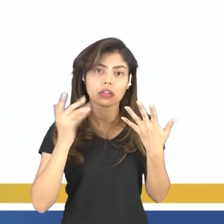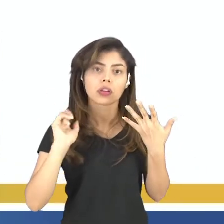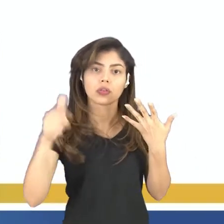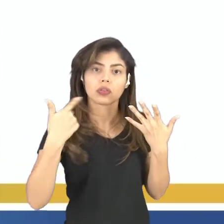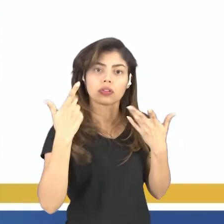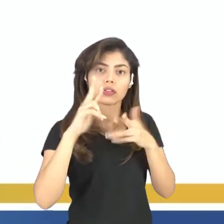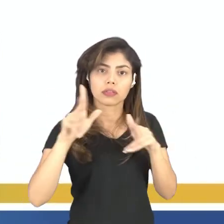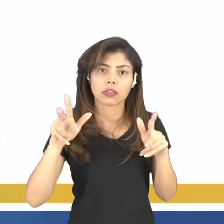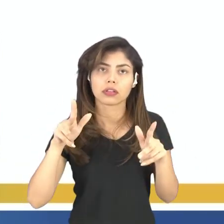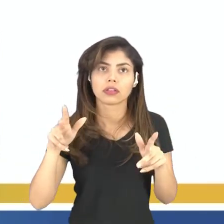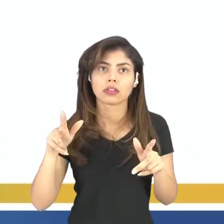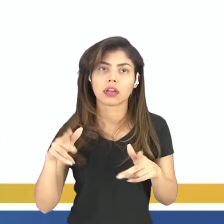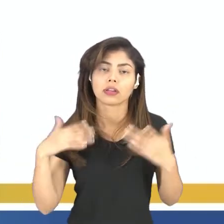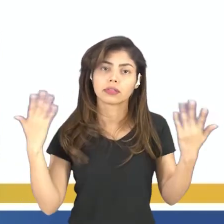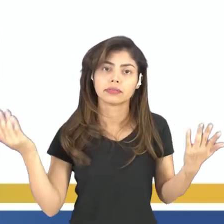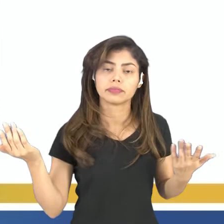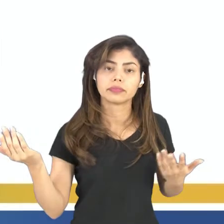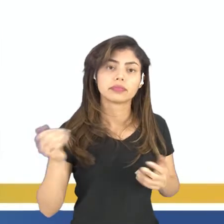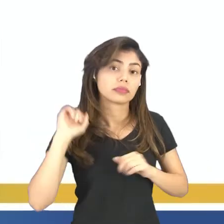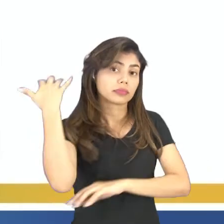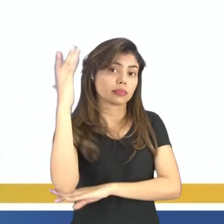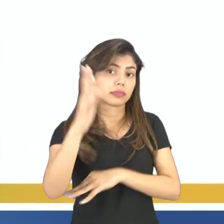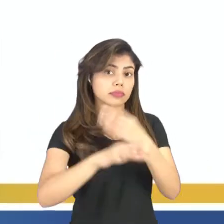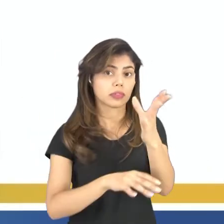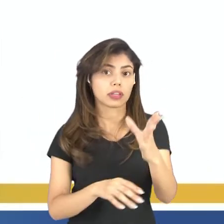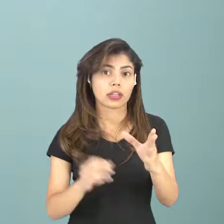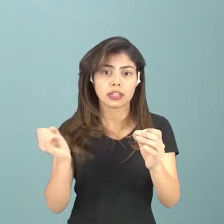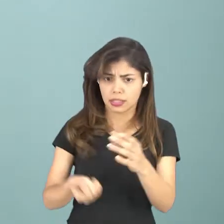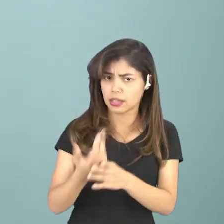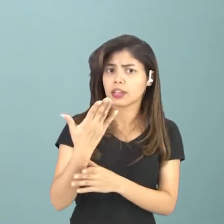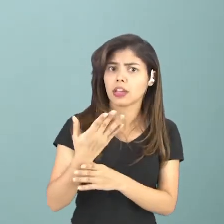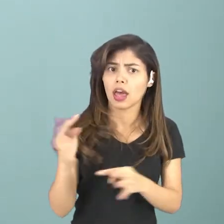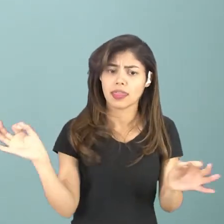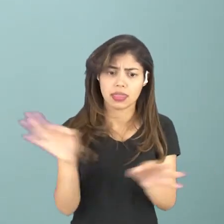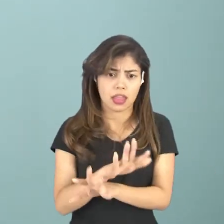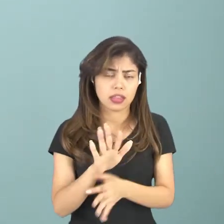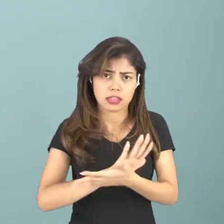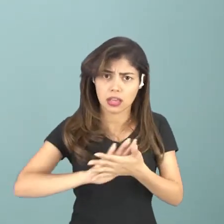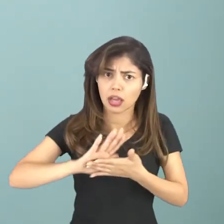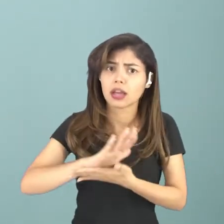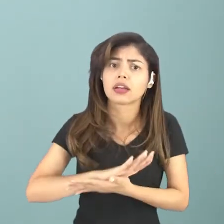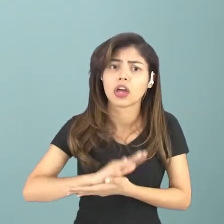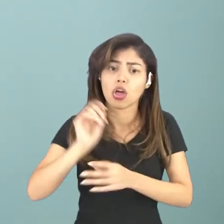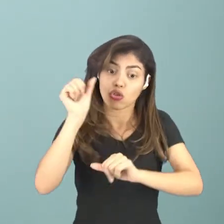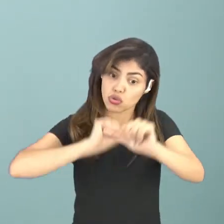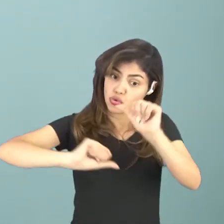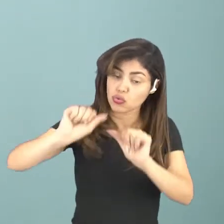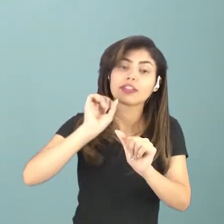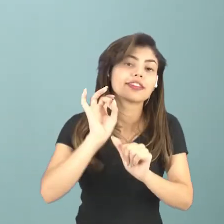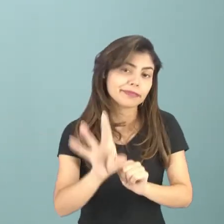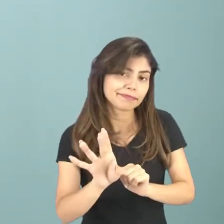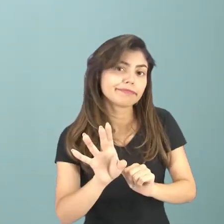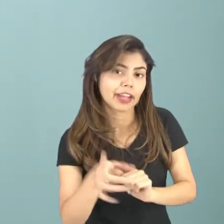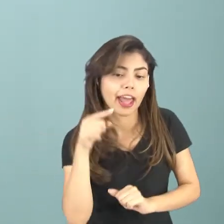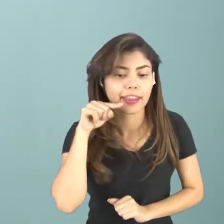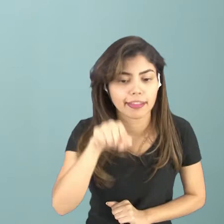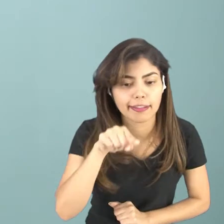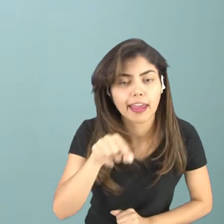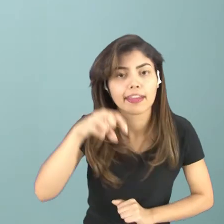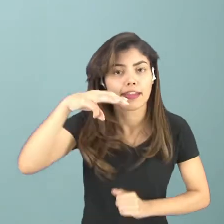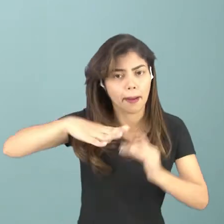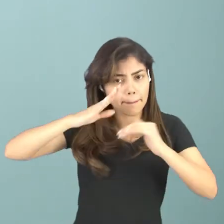normalmente, uma manifestação de energia noutra diferente. Então, na natureza nada se cria, nada se destrói, tudo